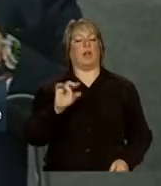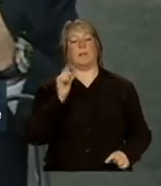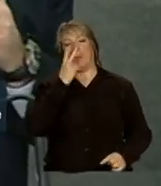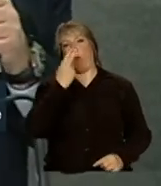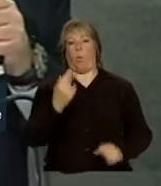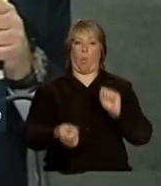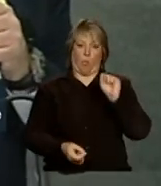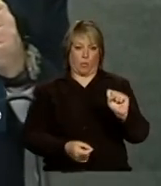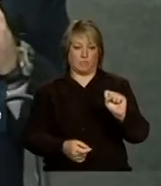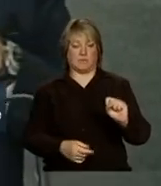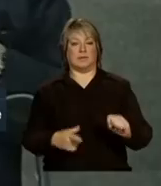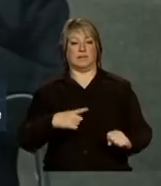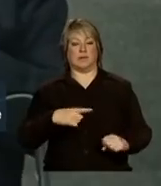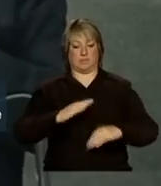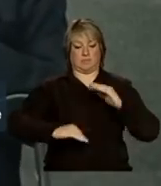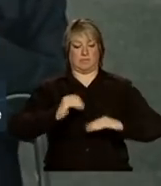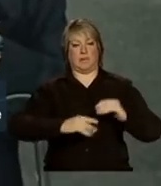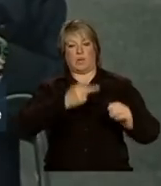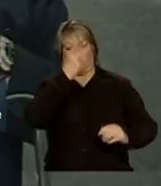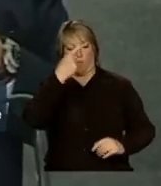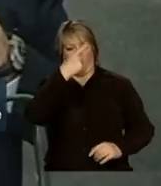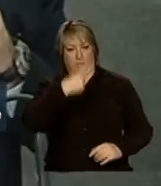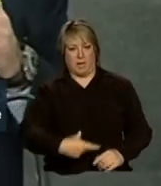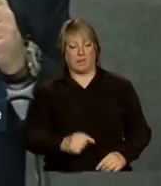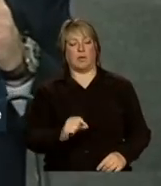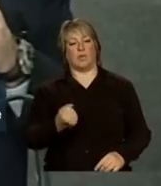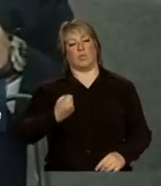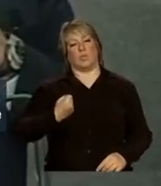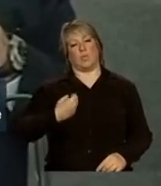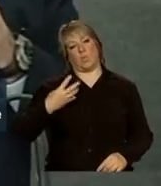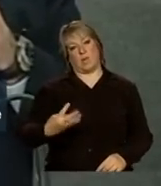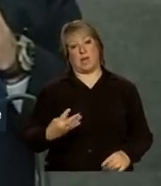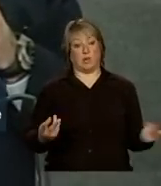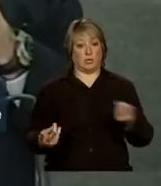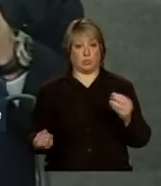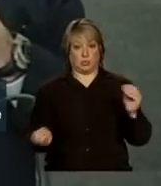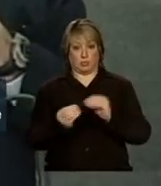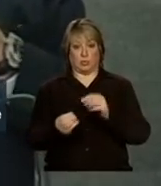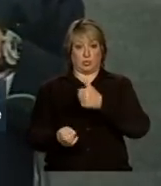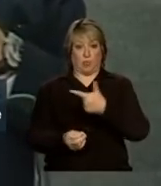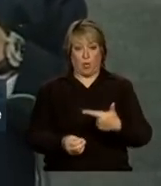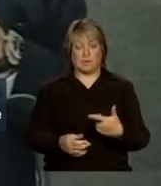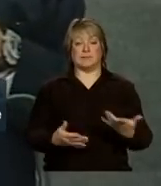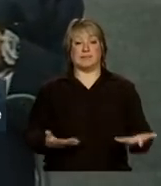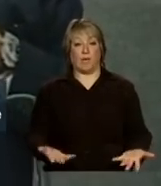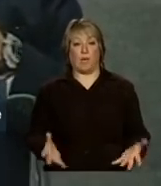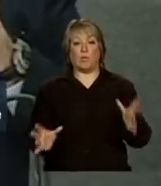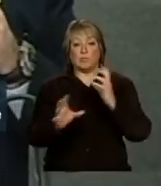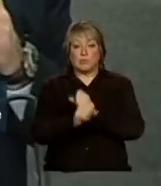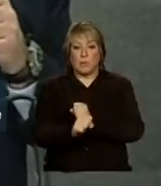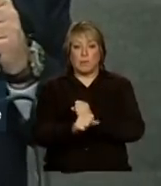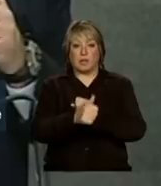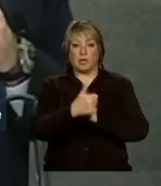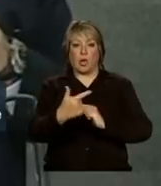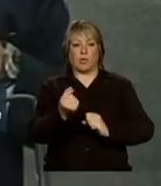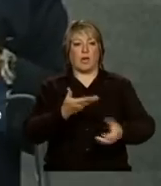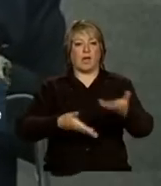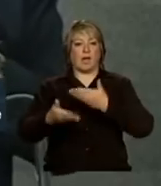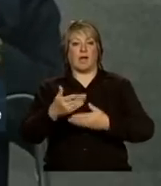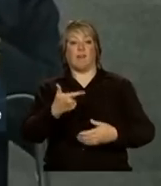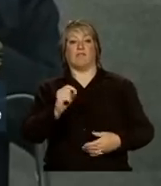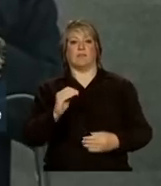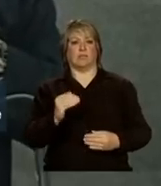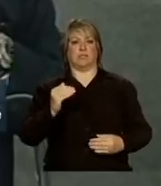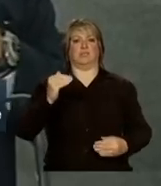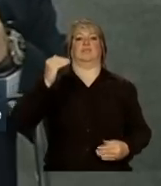habilidade humana nota quro 4 com 8 dá 12 né então numa soma 12 em relação a 20